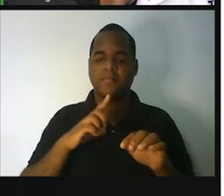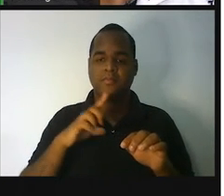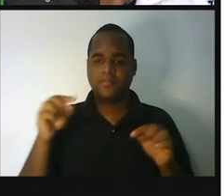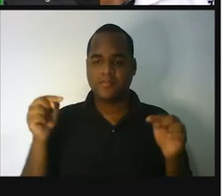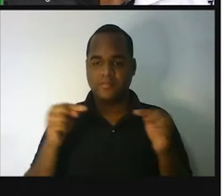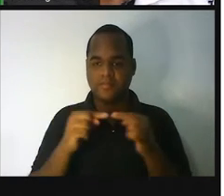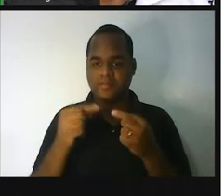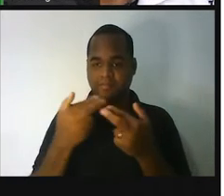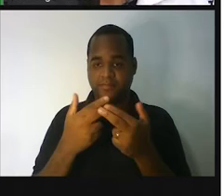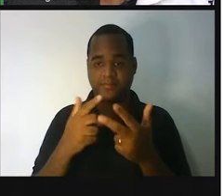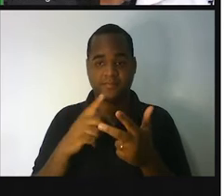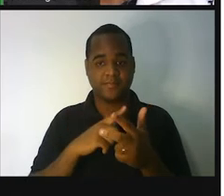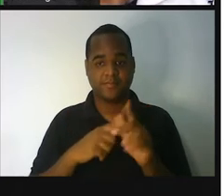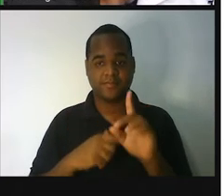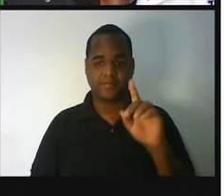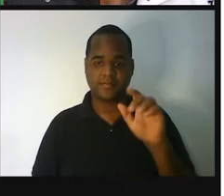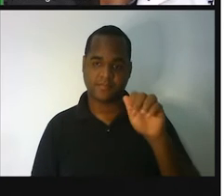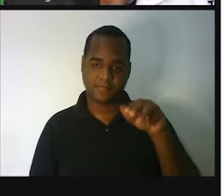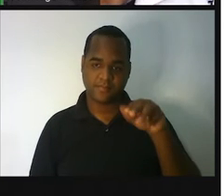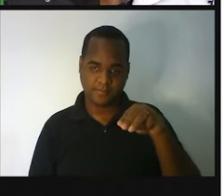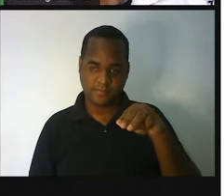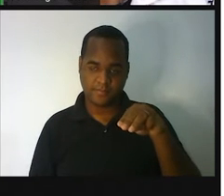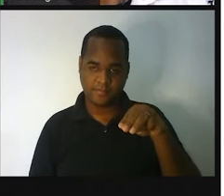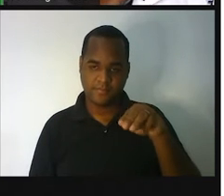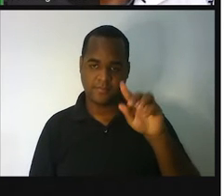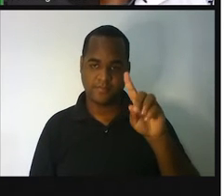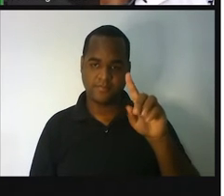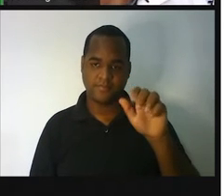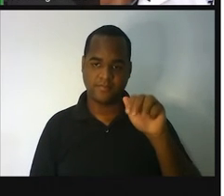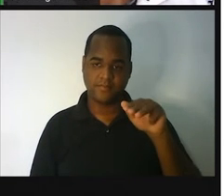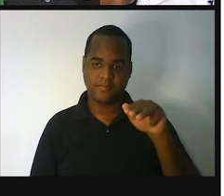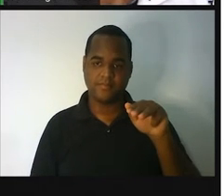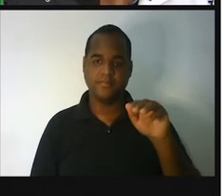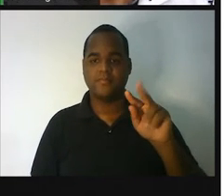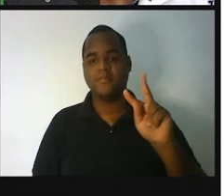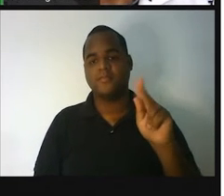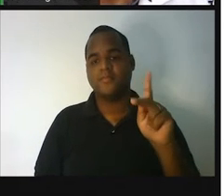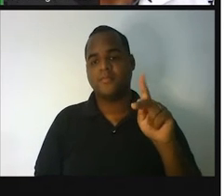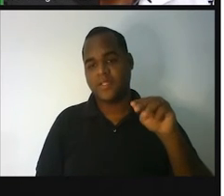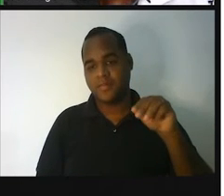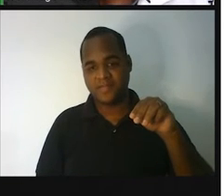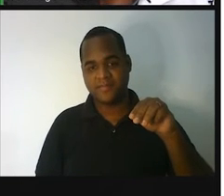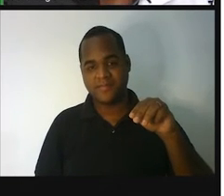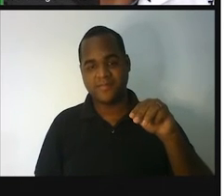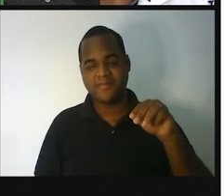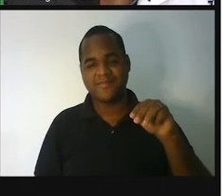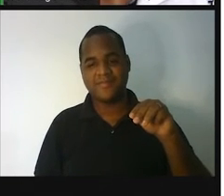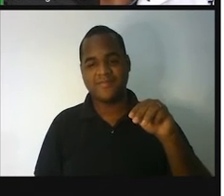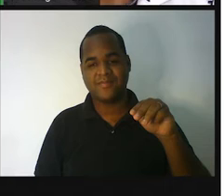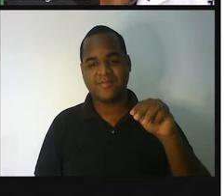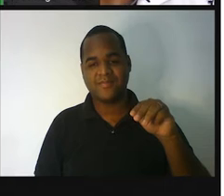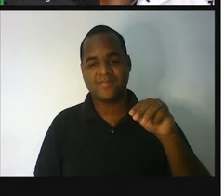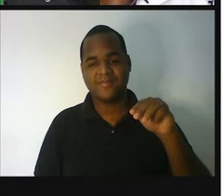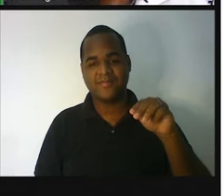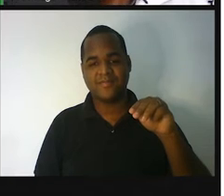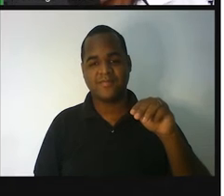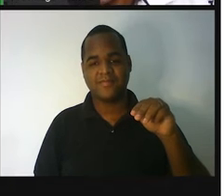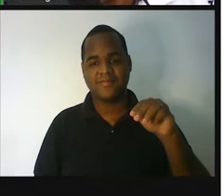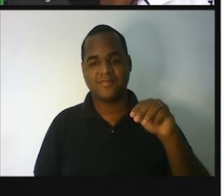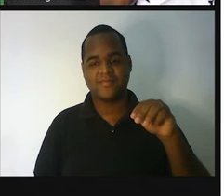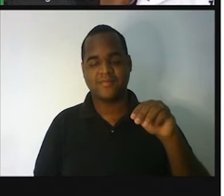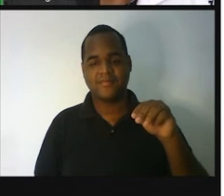múltiplos e é o dia e me é o decâmetro o Hm e é o